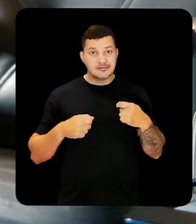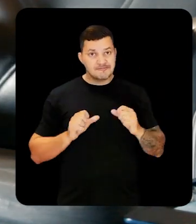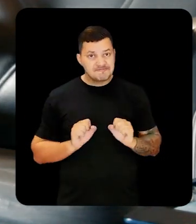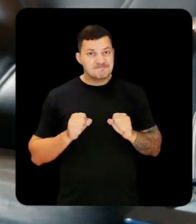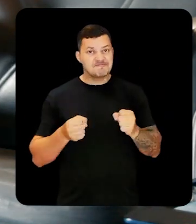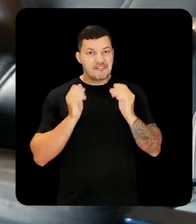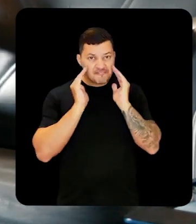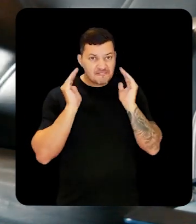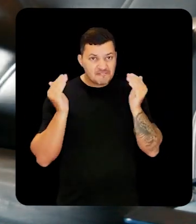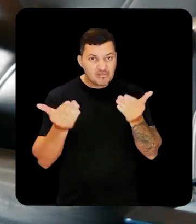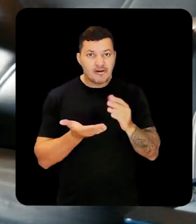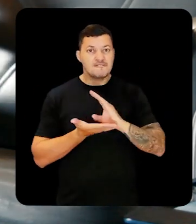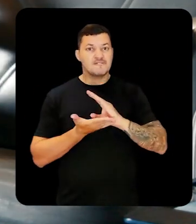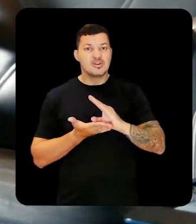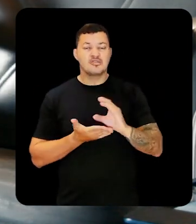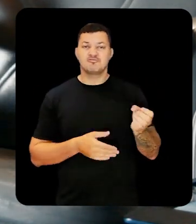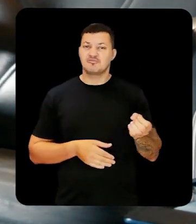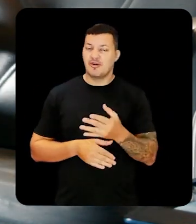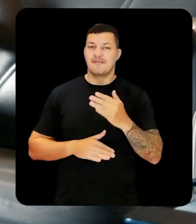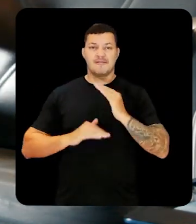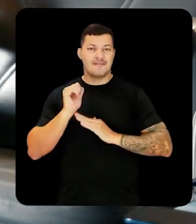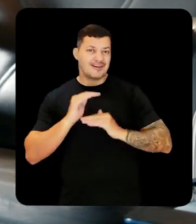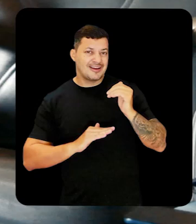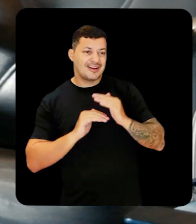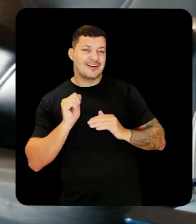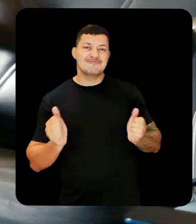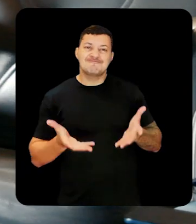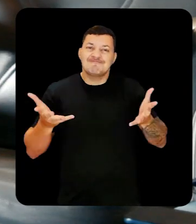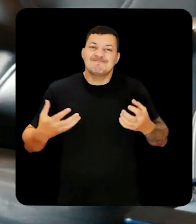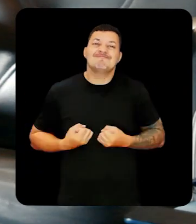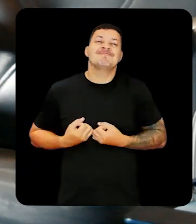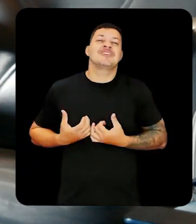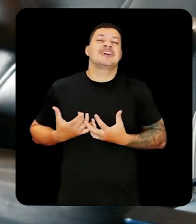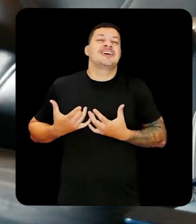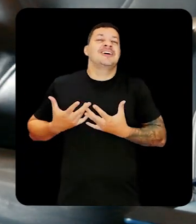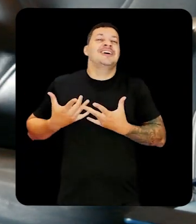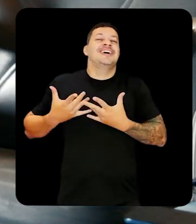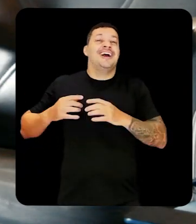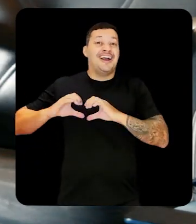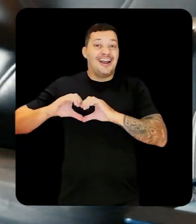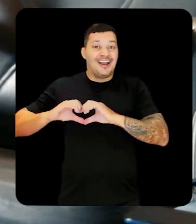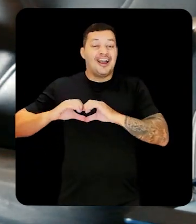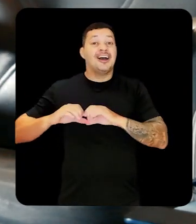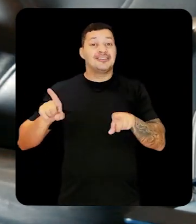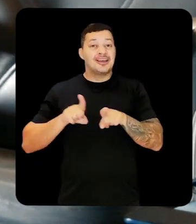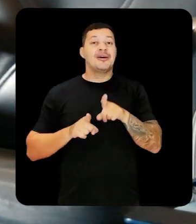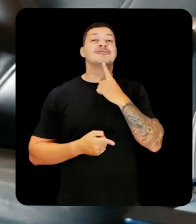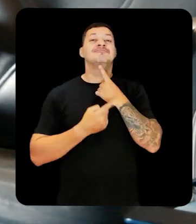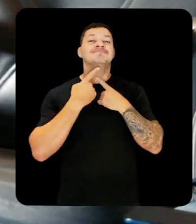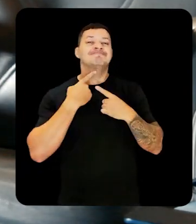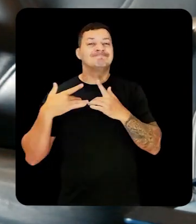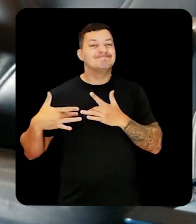precisamos investir nessas novas caras, sabe? Incendiar o coração de cada um para que eles também